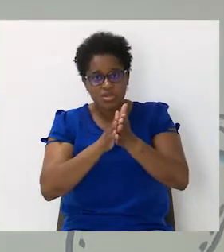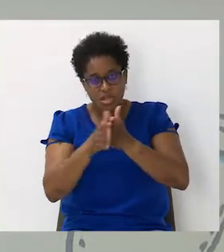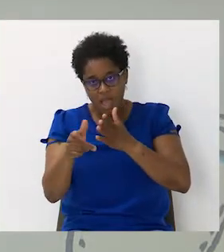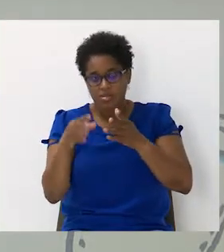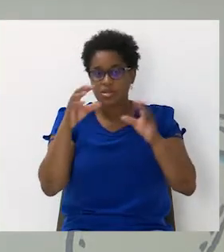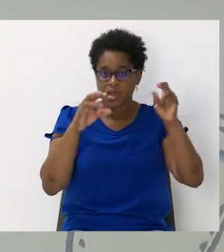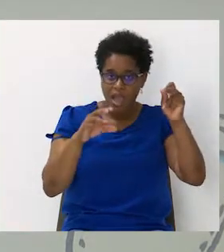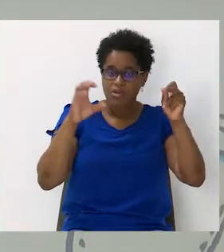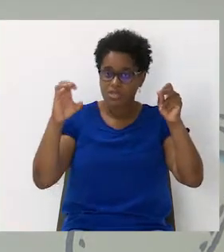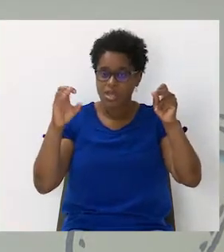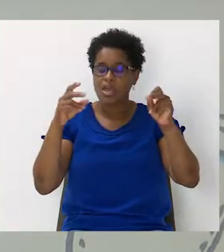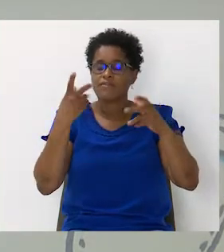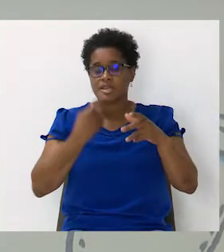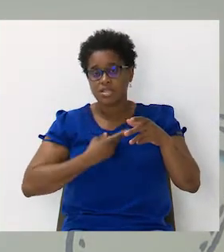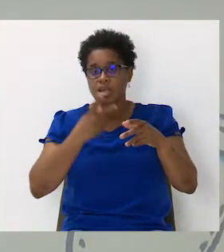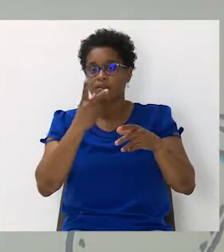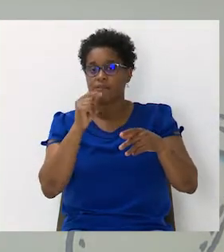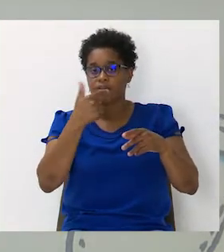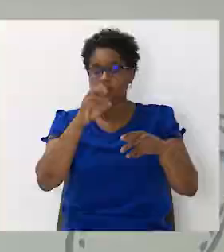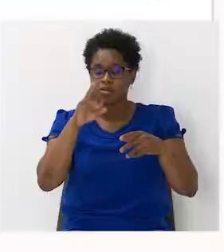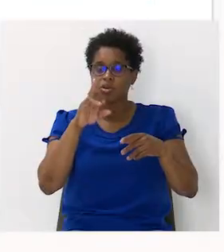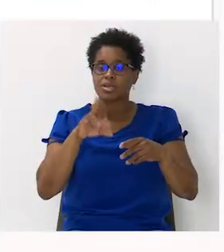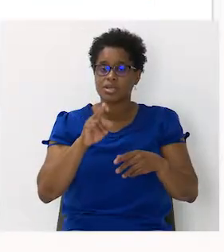vetor resultante.